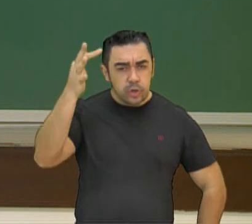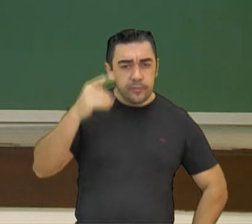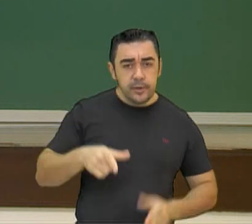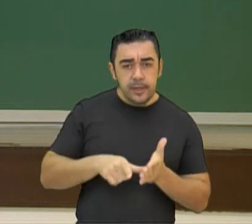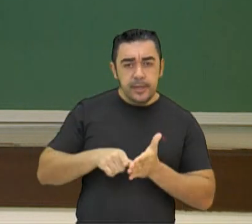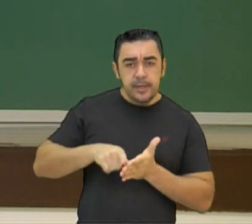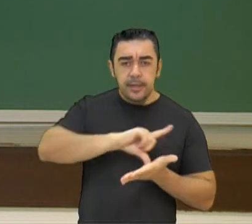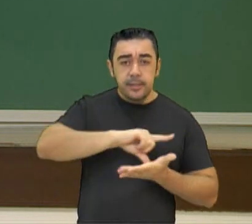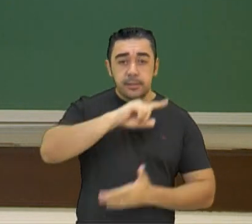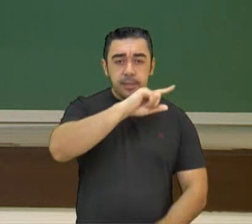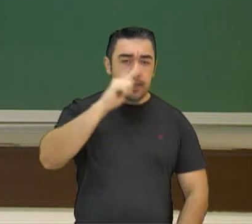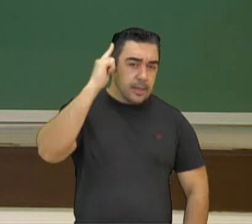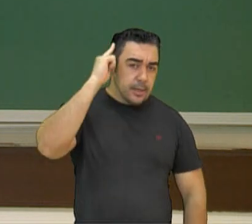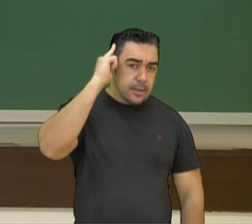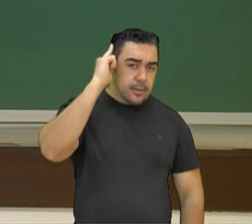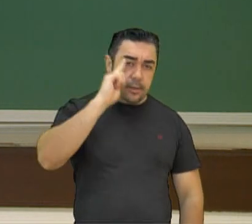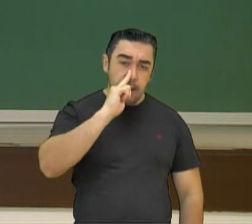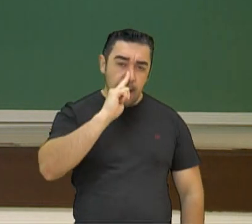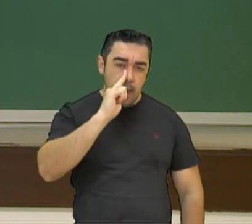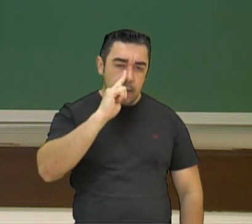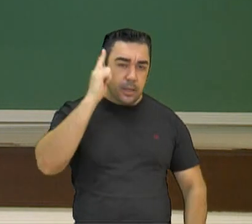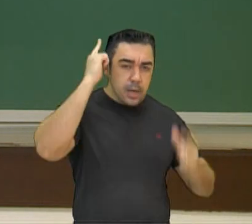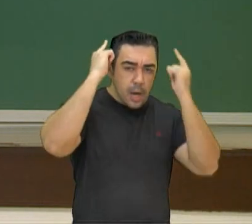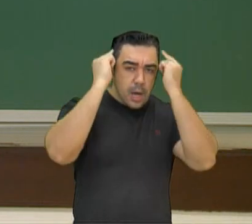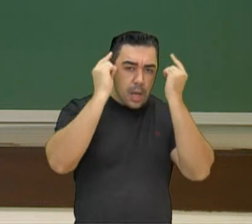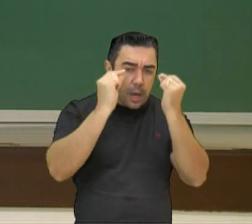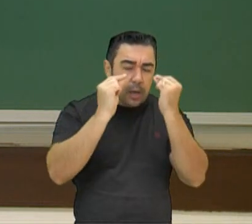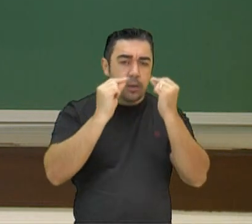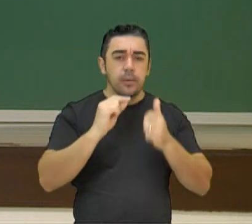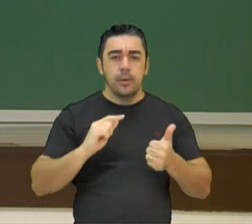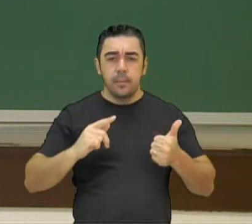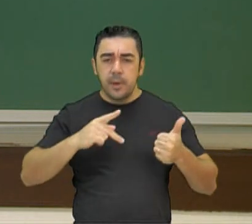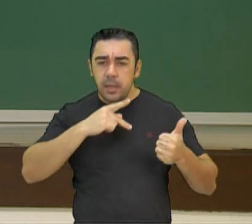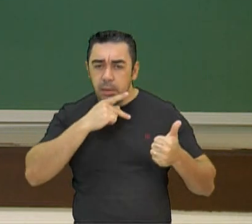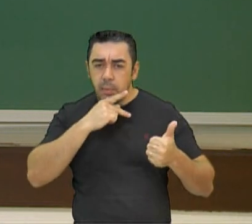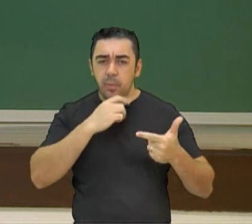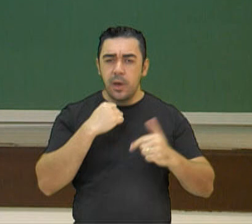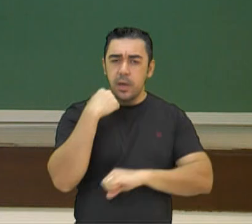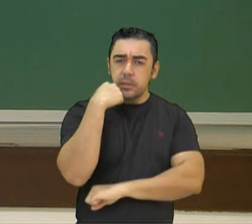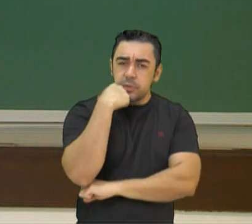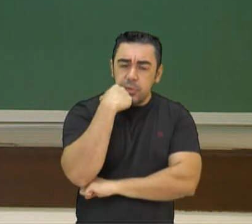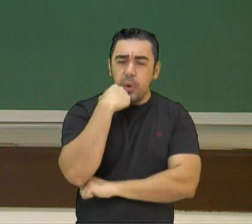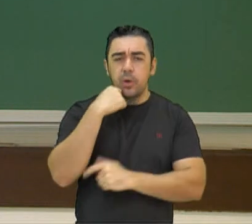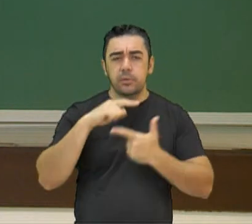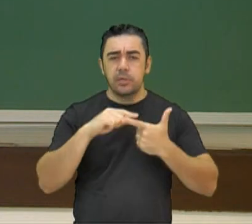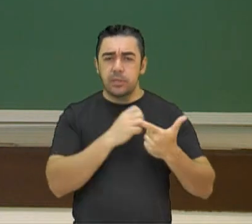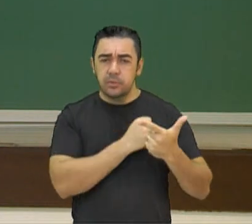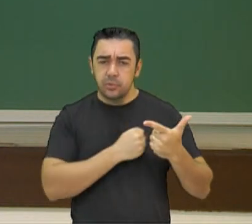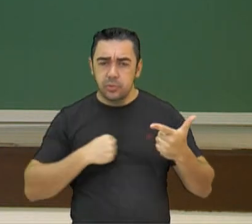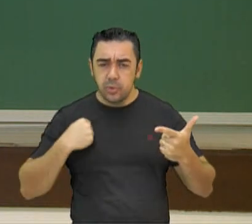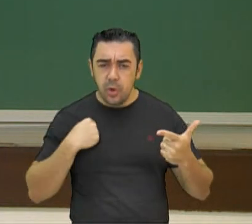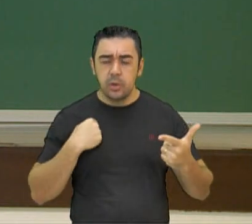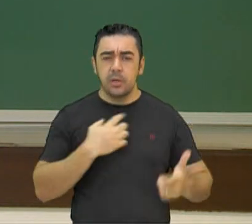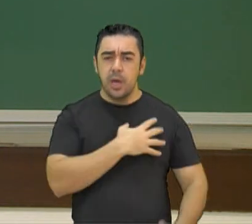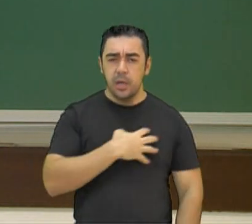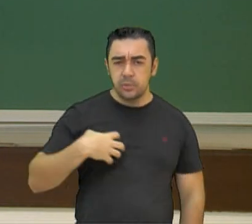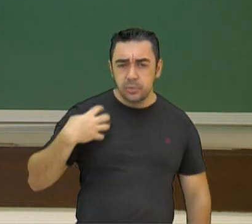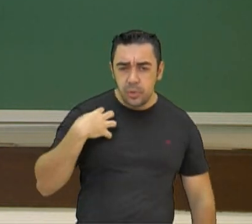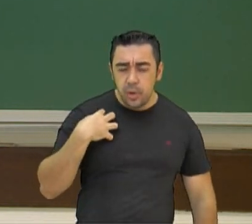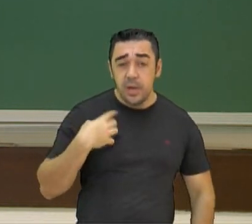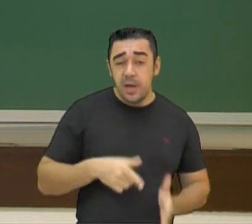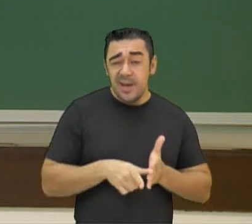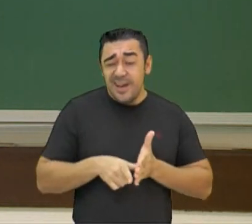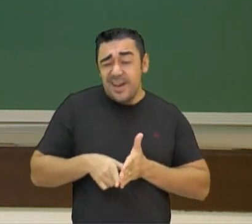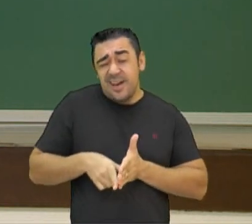antiguidade grega, o Sócrates, Platão, Aristóteles e tantos outros que nasceram antes de